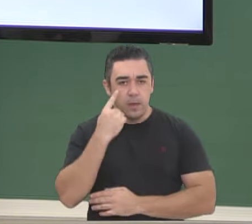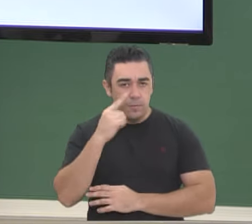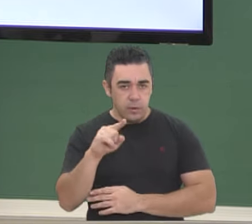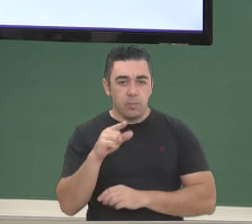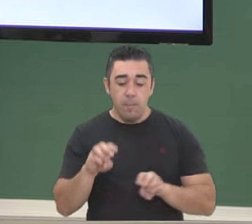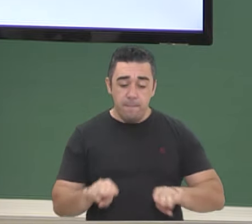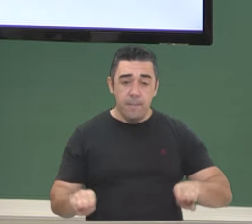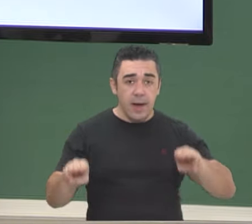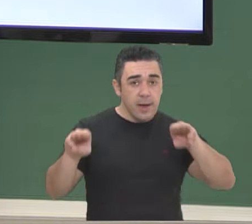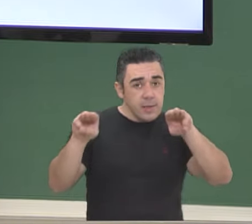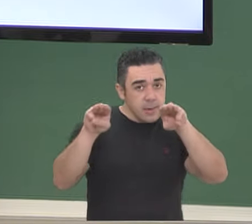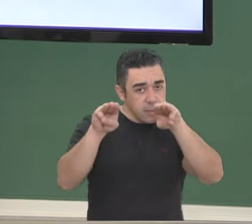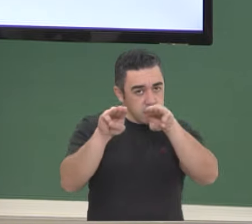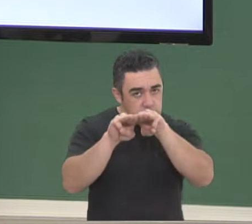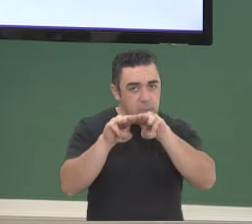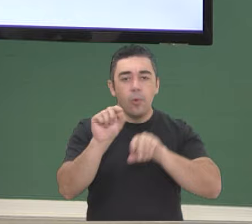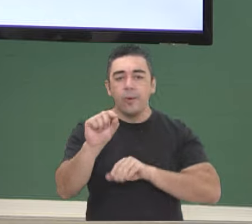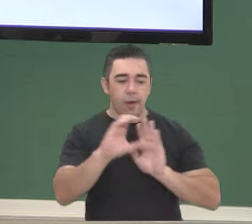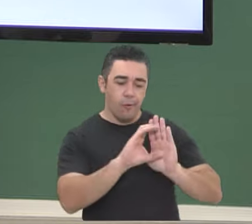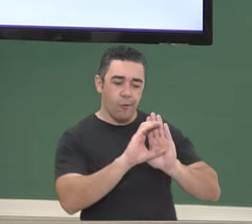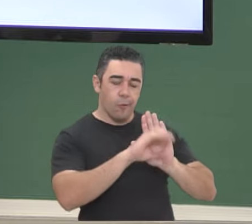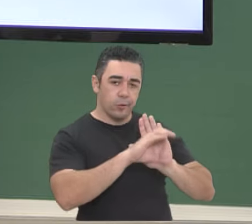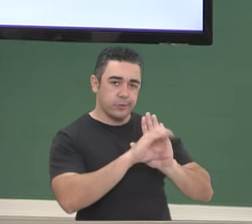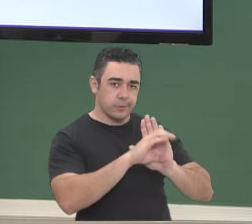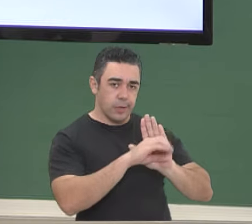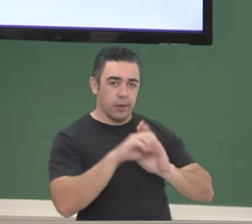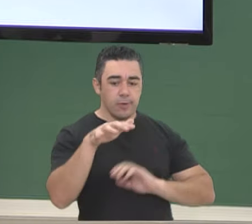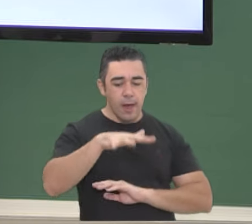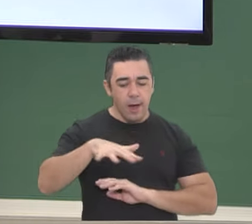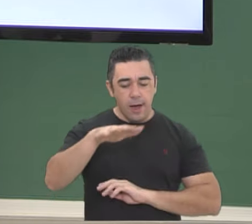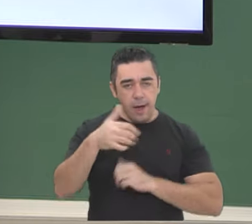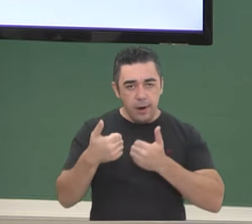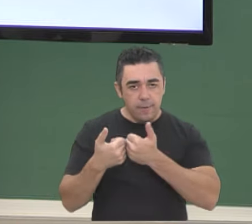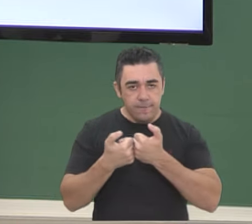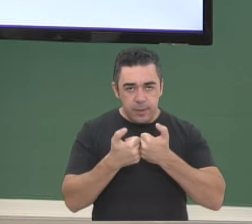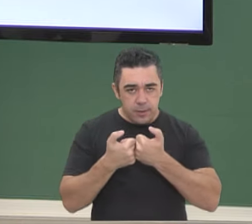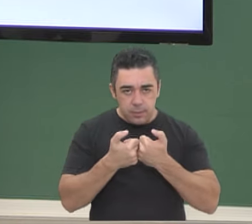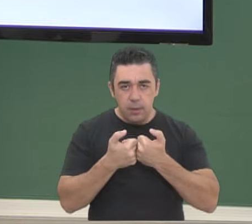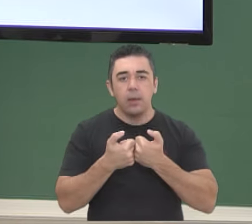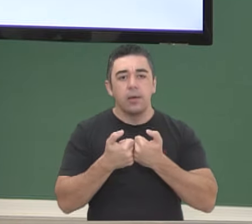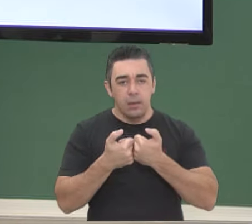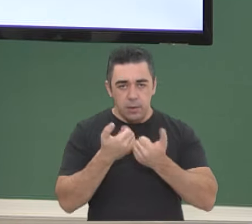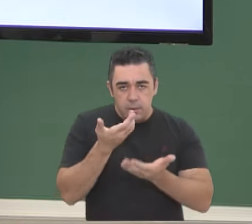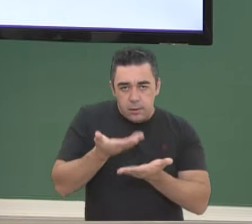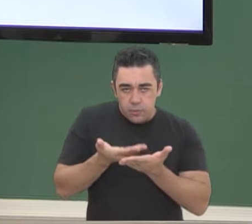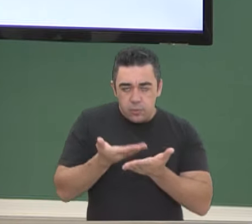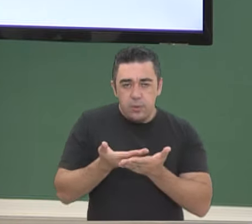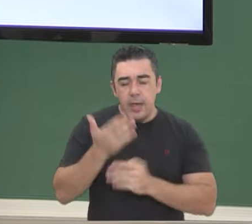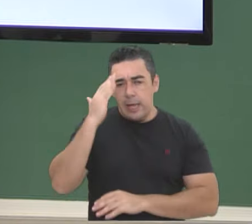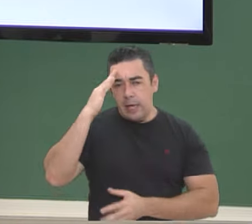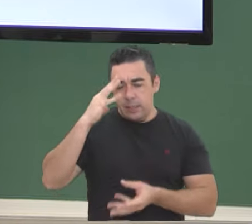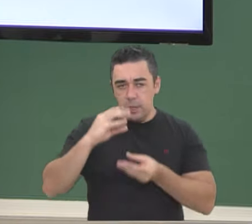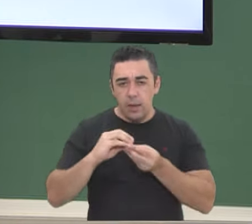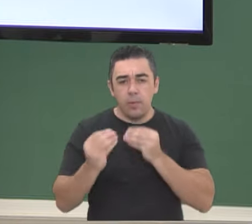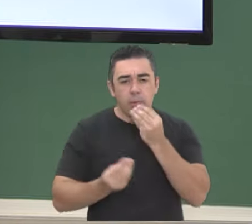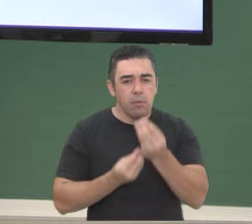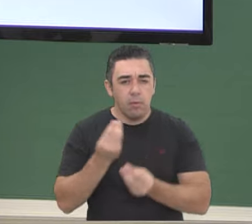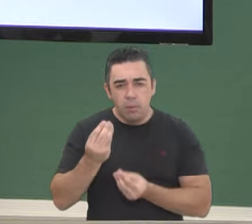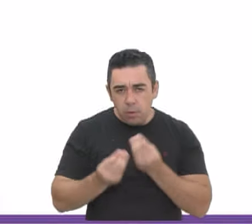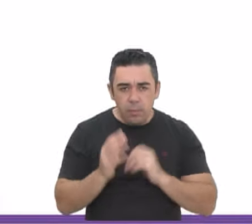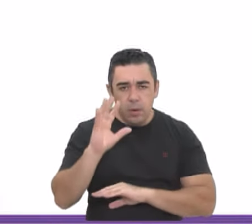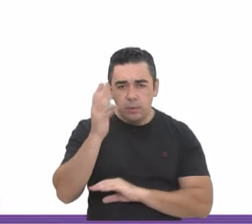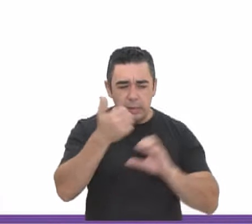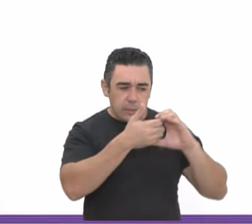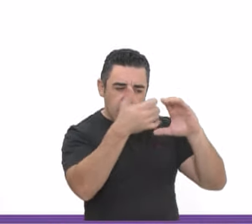magnetismo não é o conceito que essa área da física ela estuda a gente entender um pouquinho sobre o comportamento